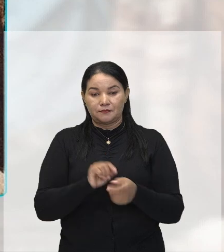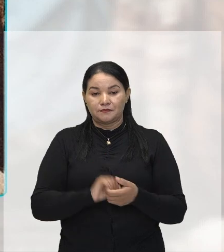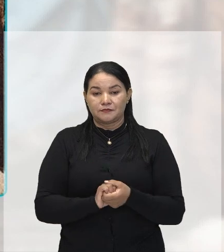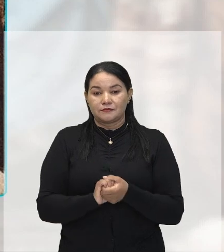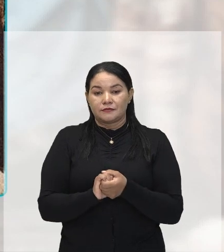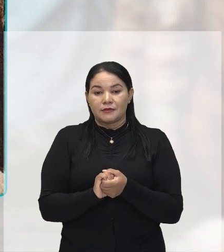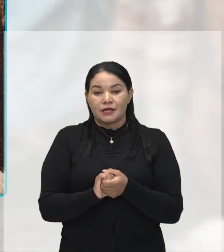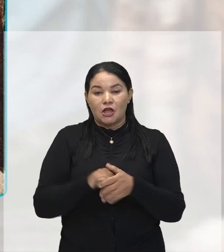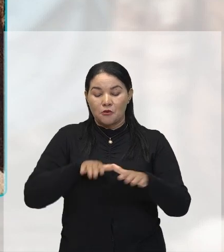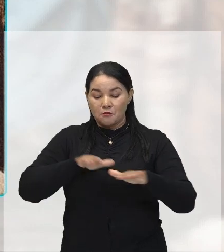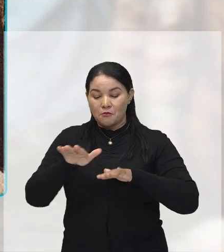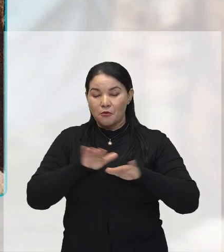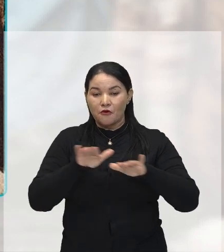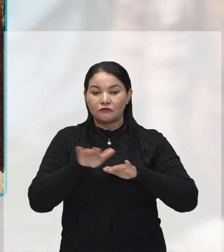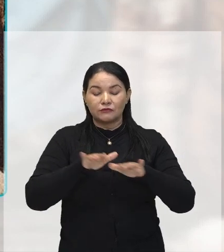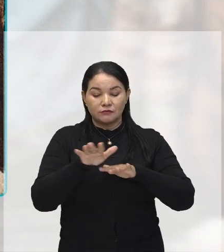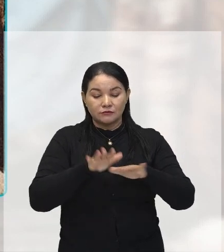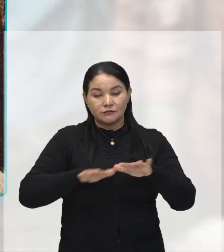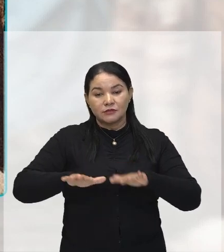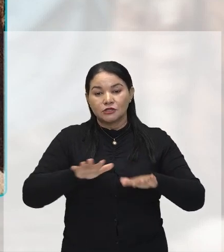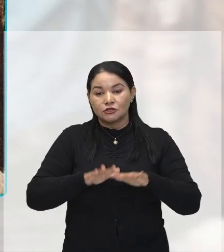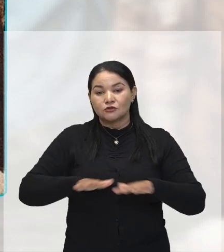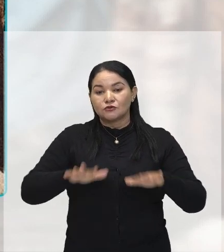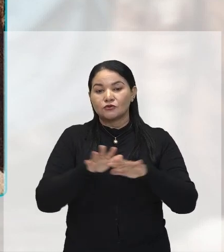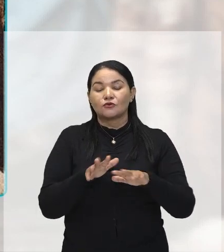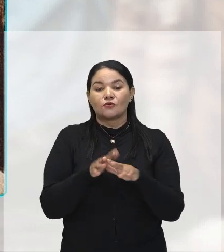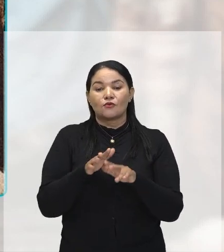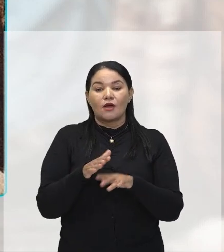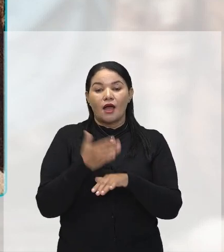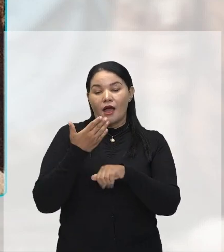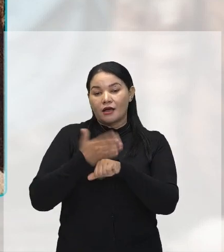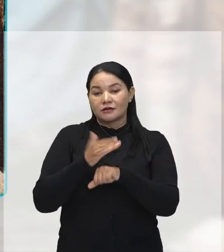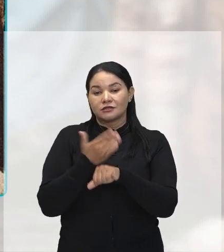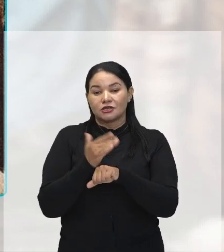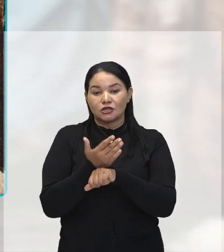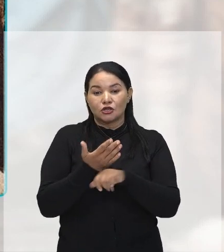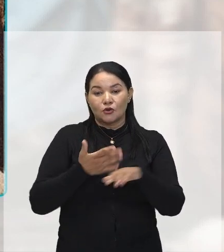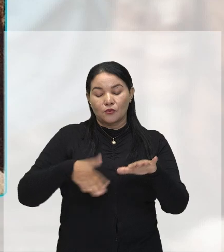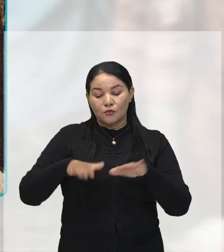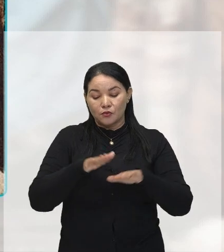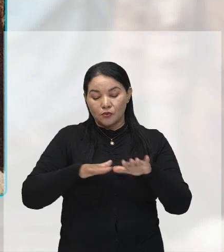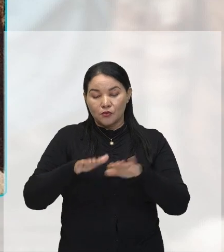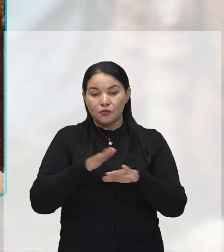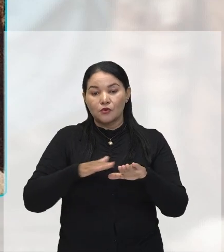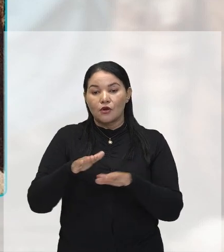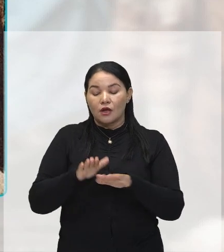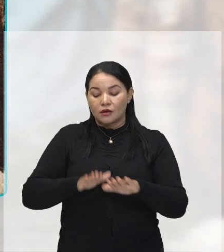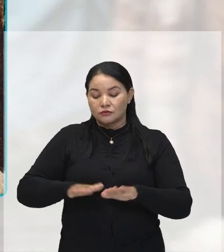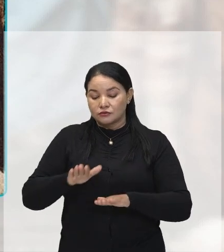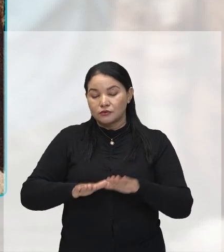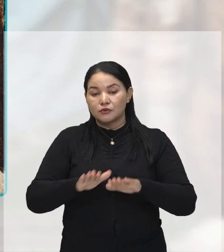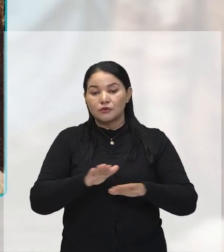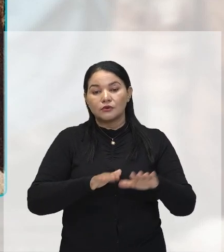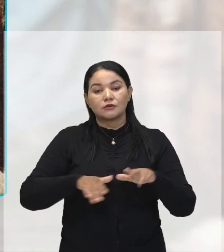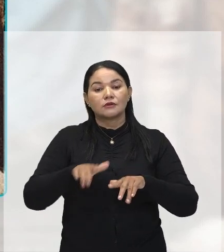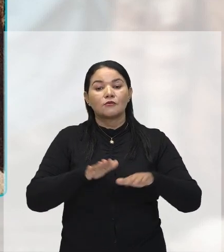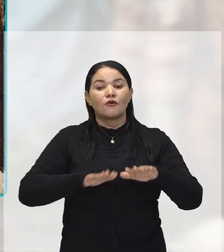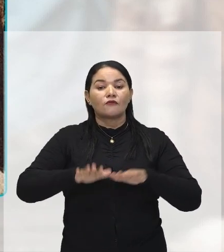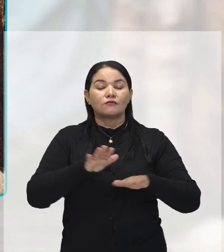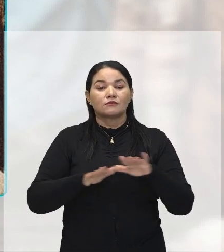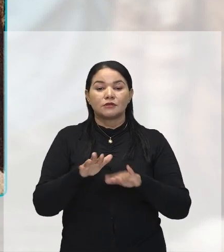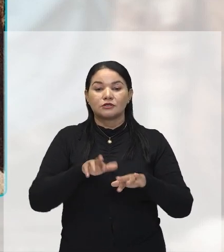tradicional mantém os bailados e sapateados e a dança segue através